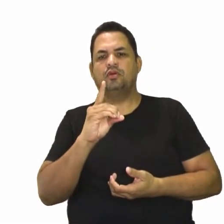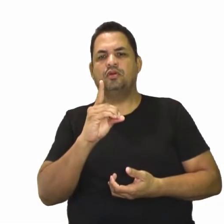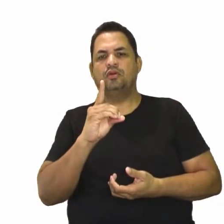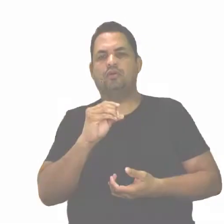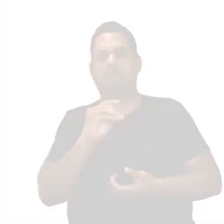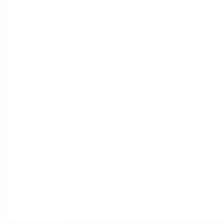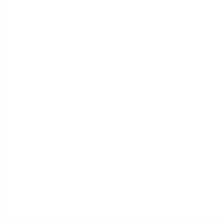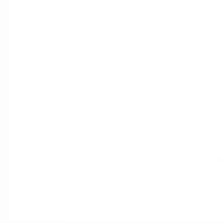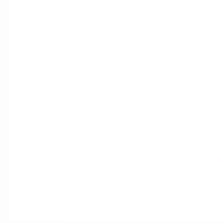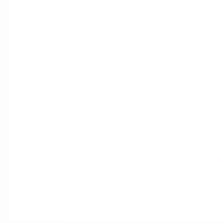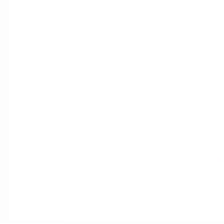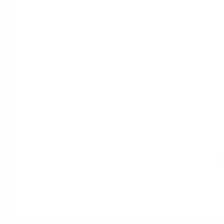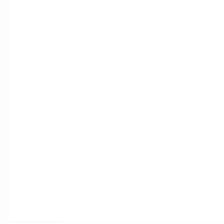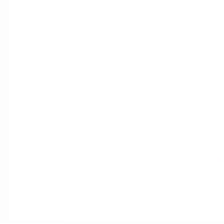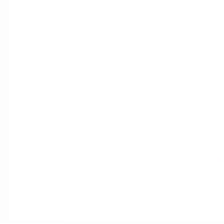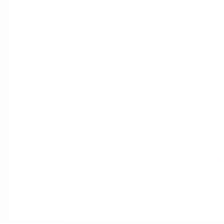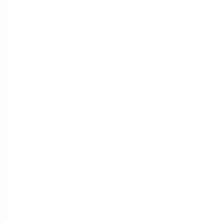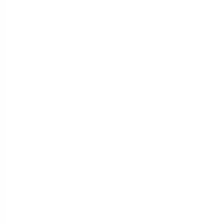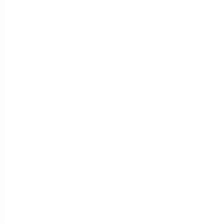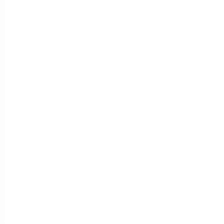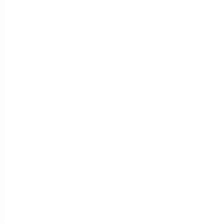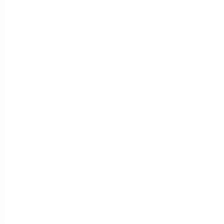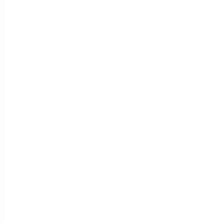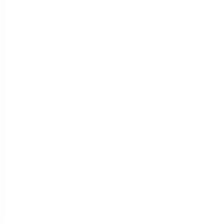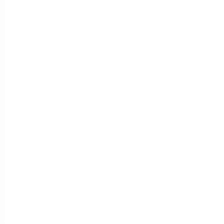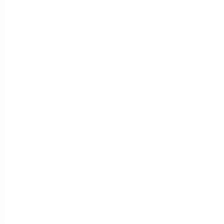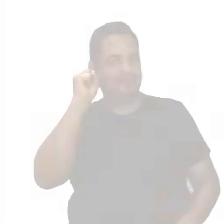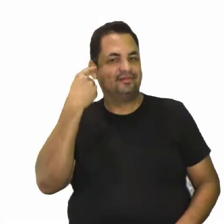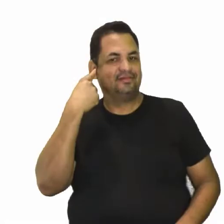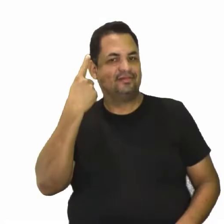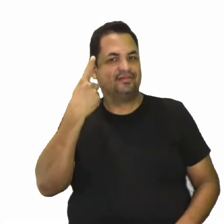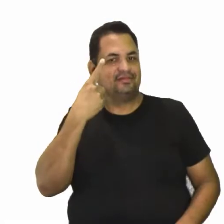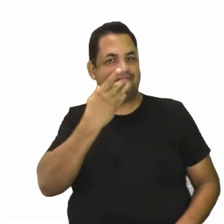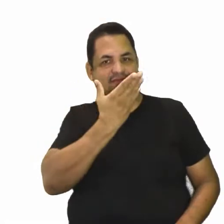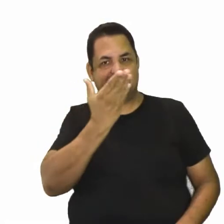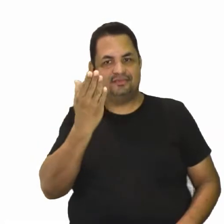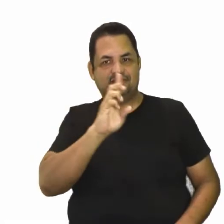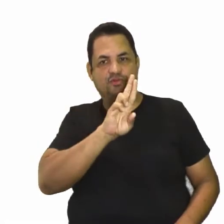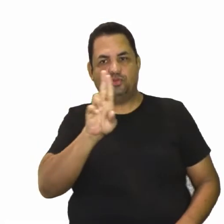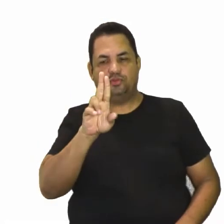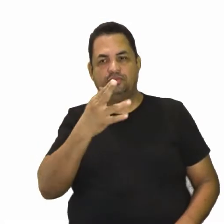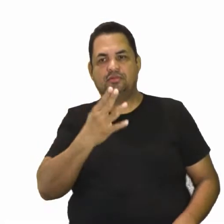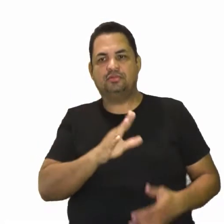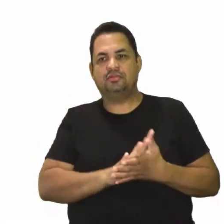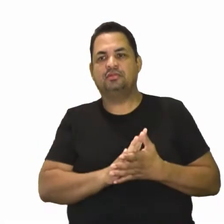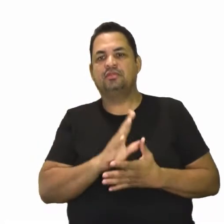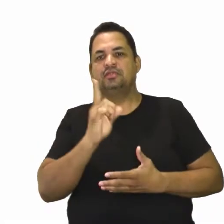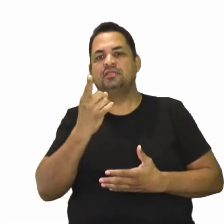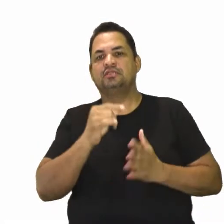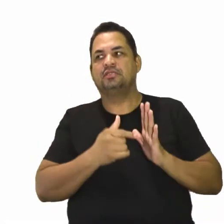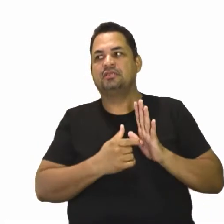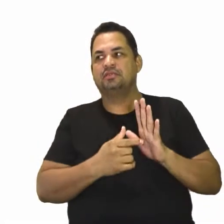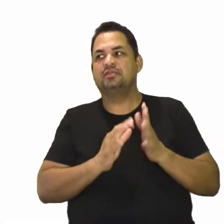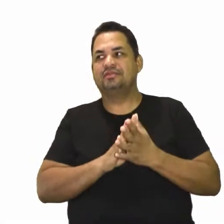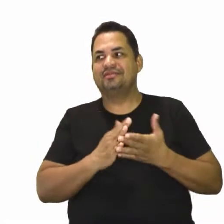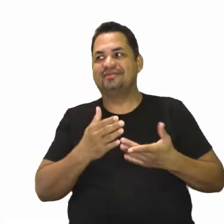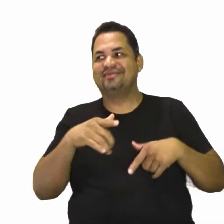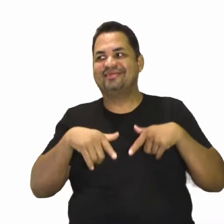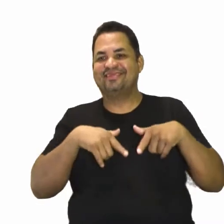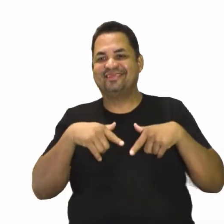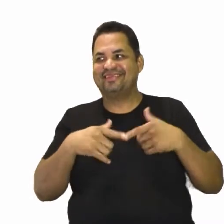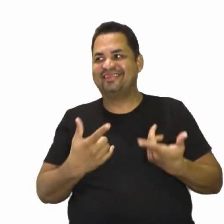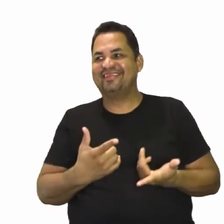DOI-CODE. Já ouviram falar nessa sigla? Sigla DOI-CODE. Destacamento de Operações e